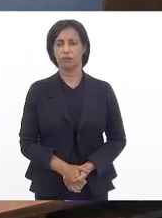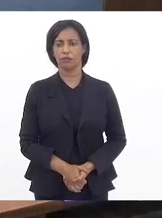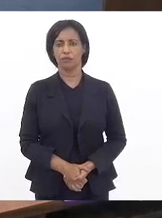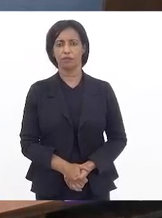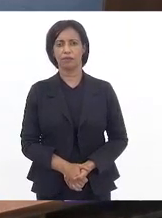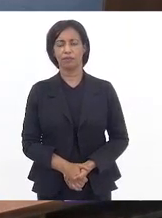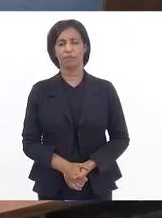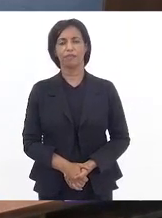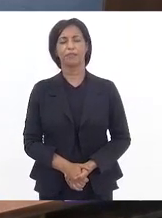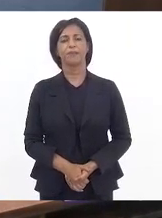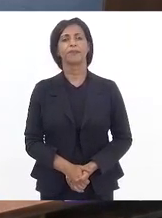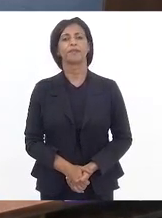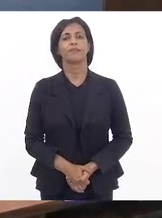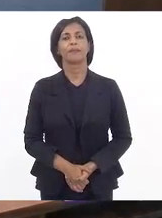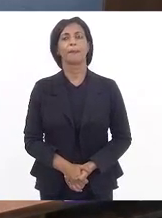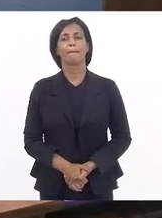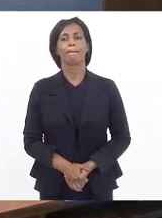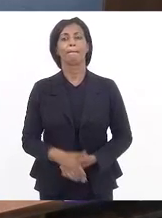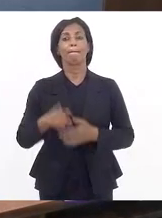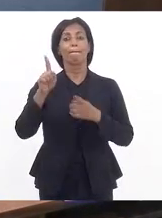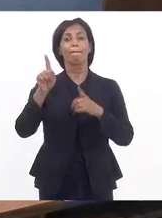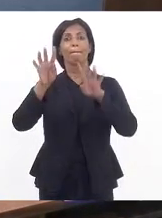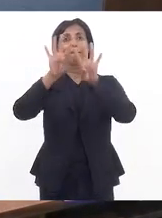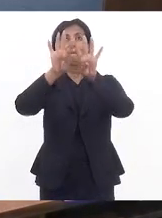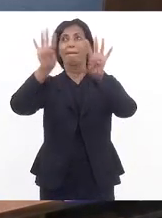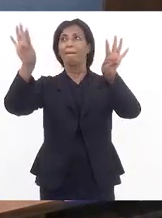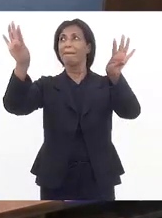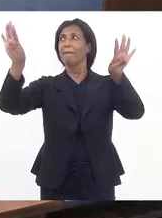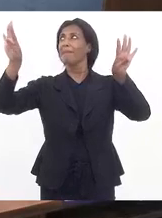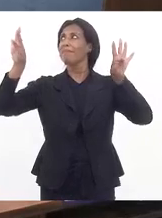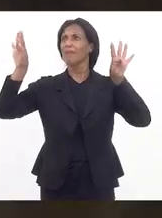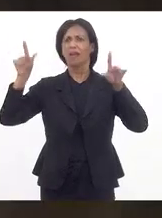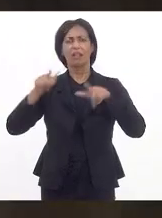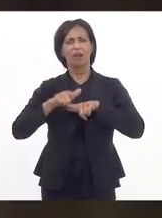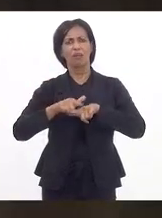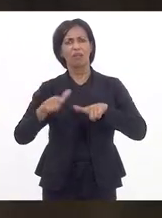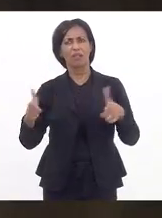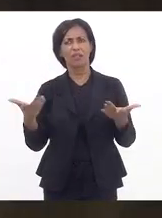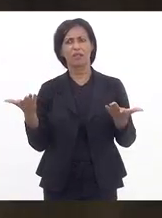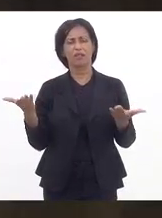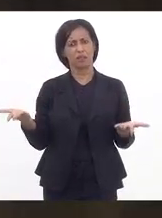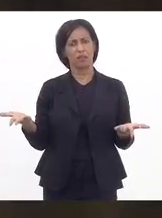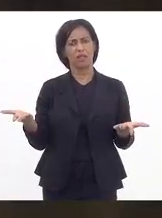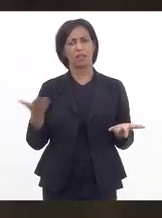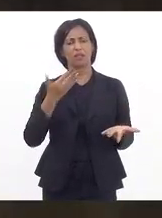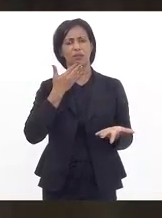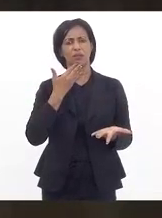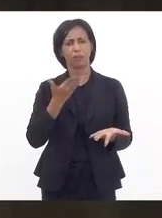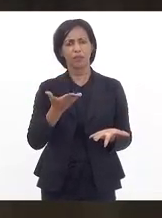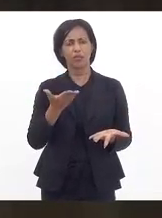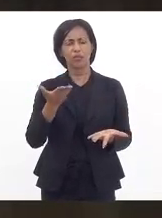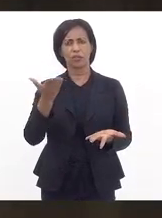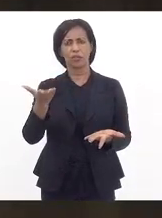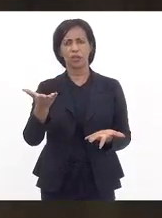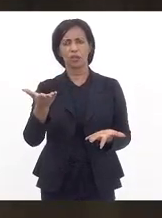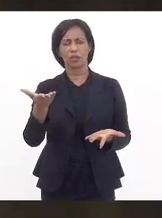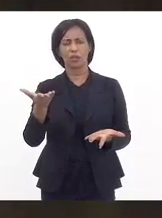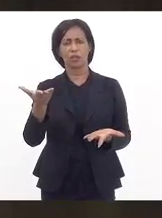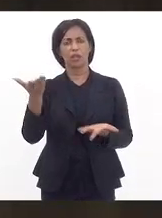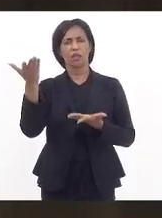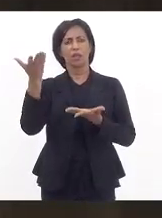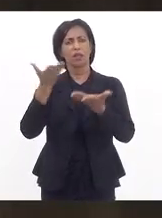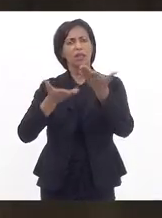bom senso de vossa excelência' as Galerias estão quase vazias Presidente Então vou pedir a vossa excelência que